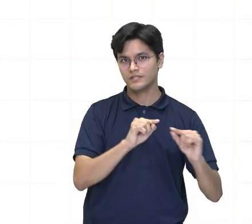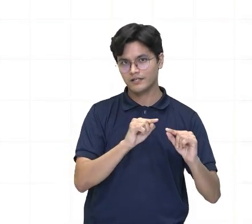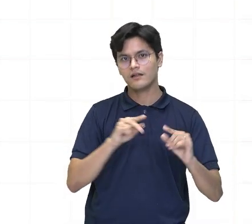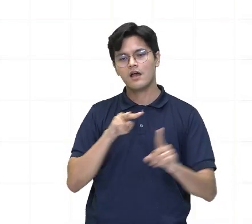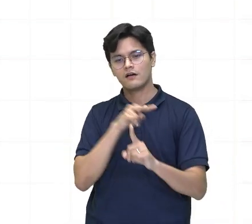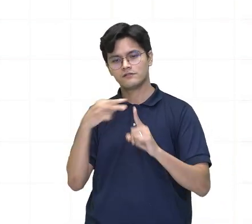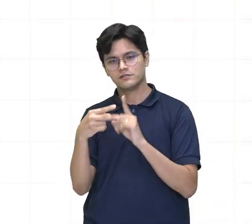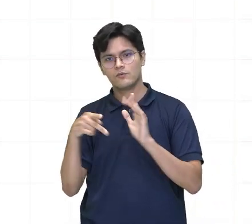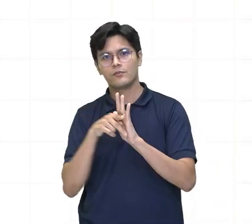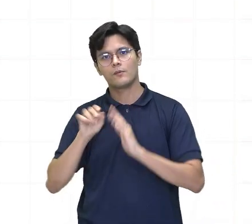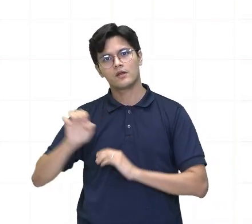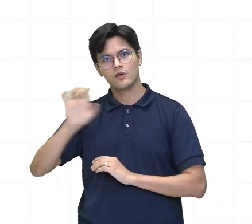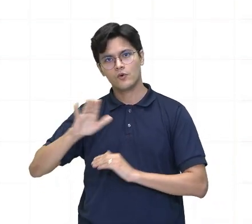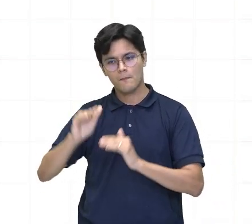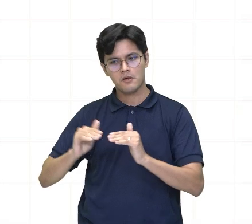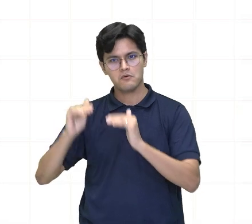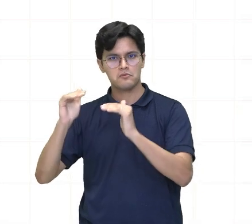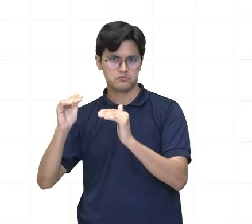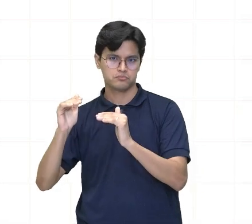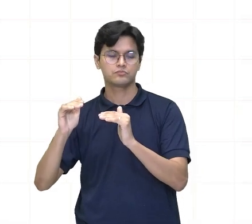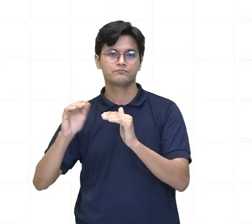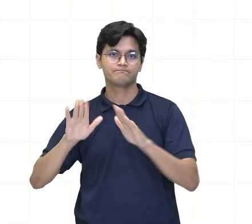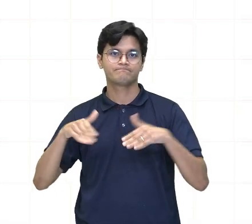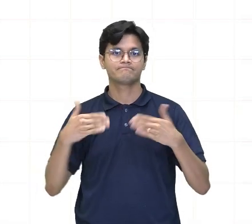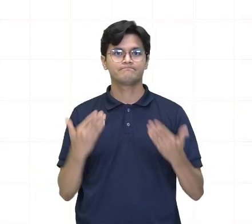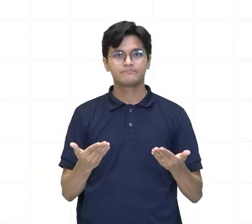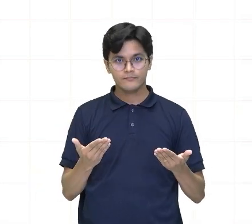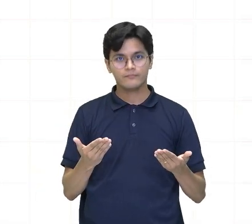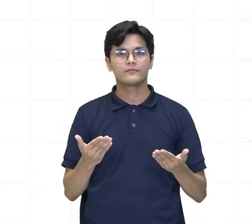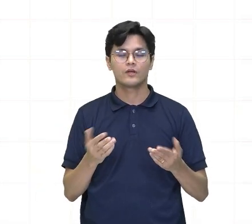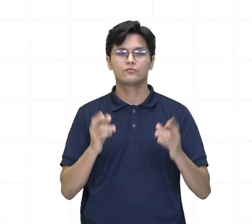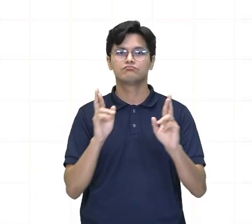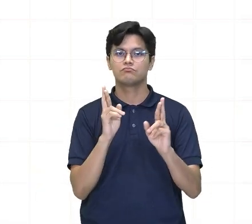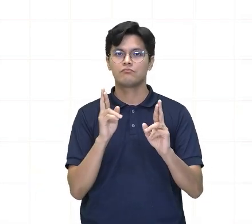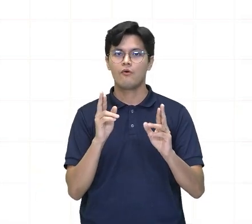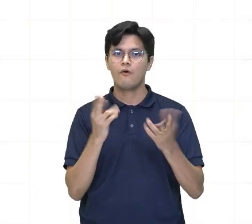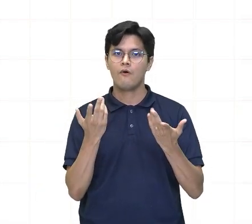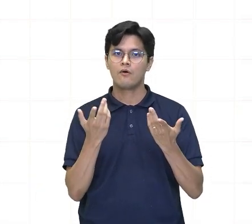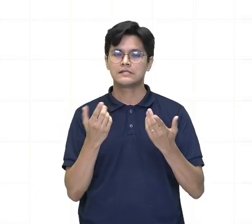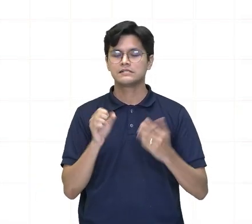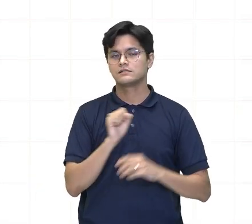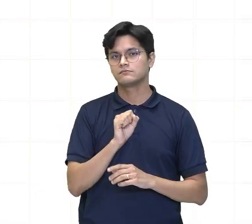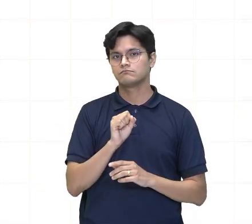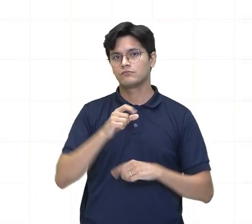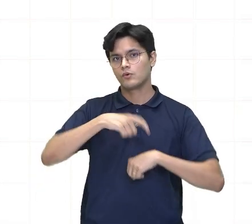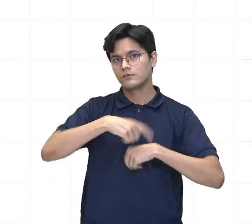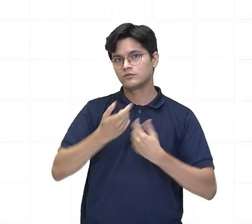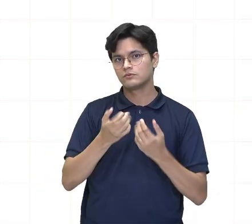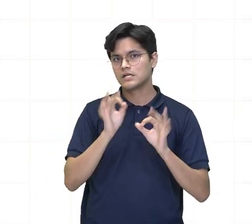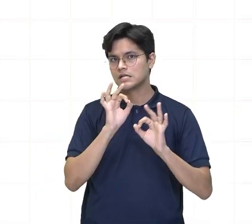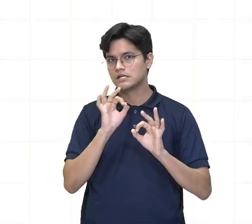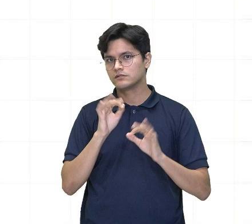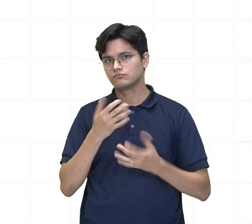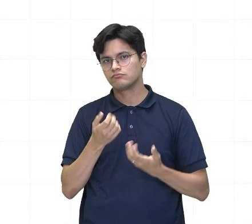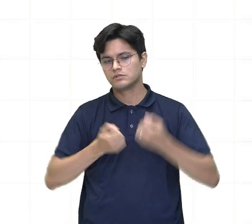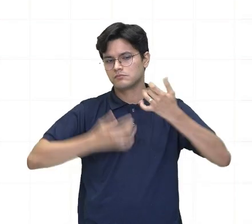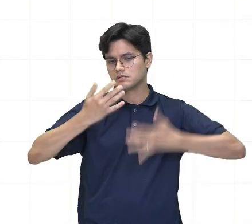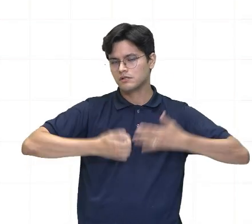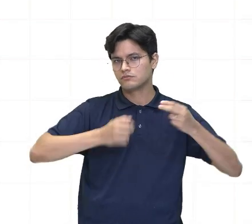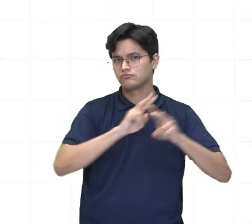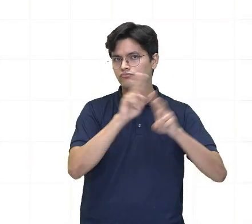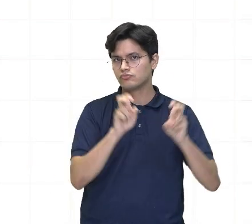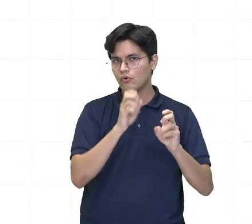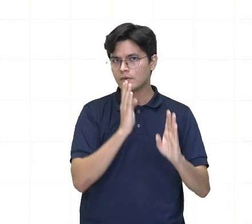Então, observem que, quando se fala dessa questão de desmistificação do termo descobrimento, é justamente para a